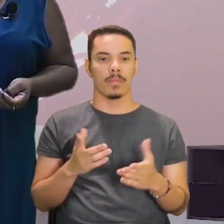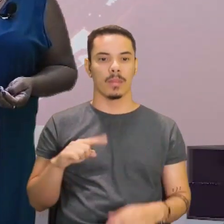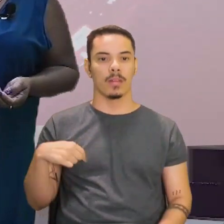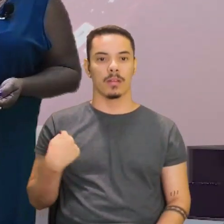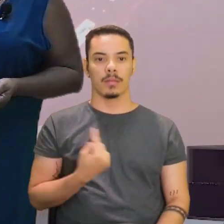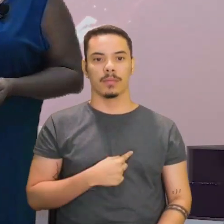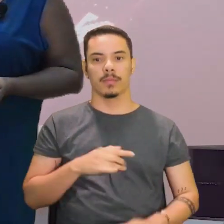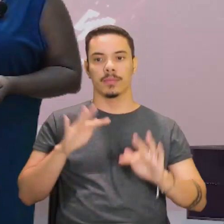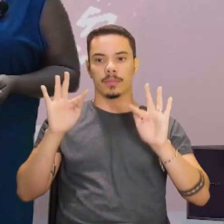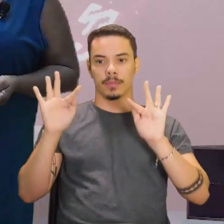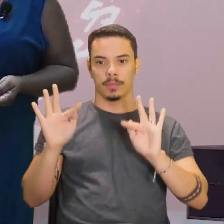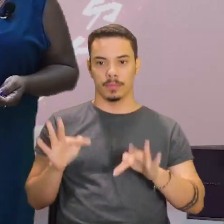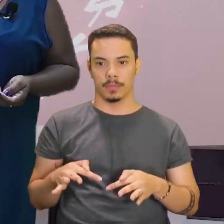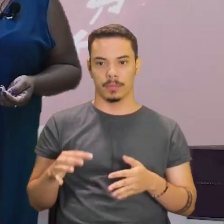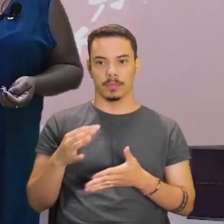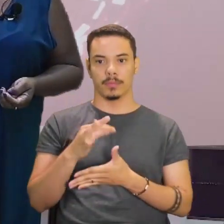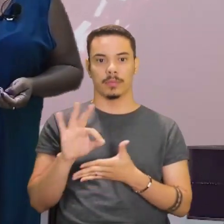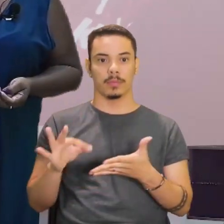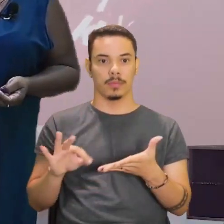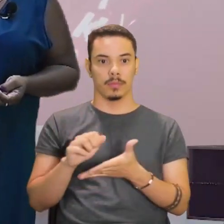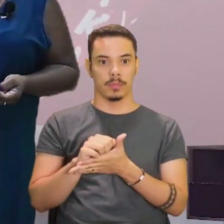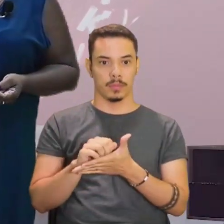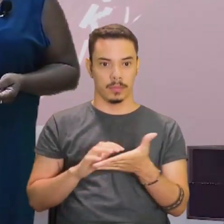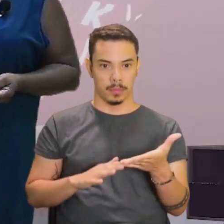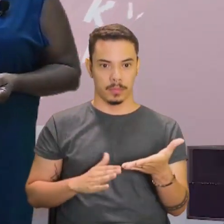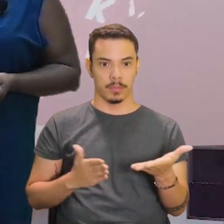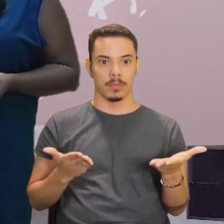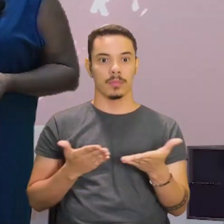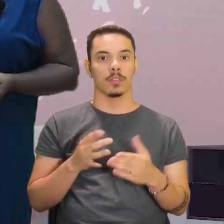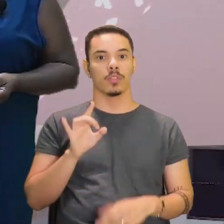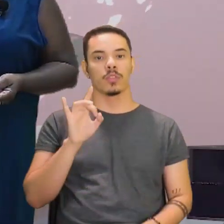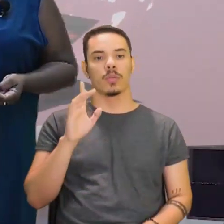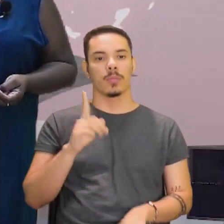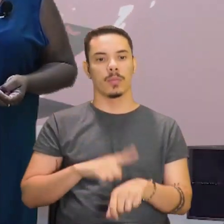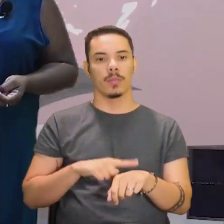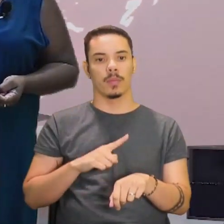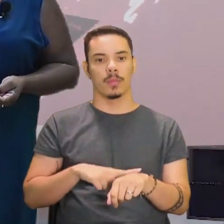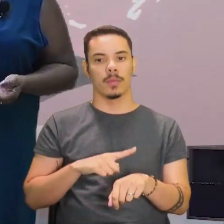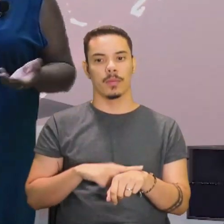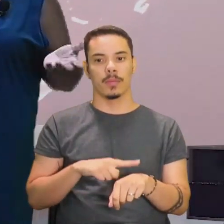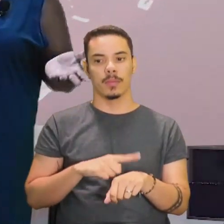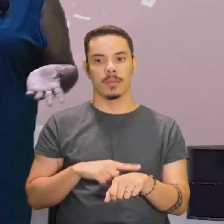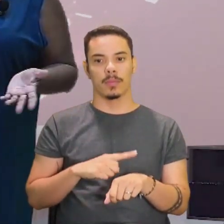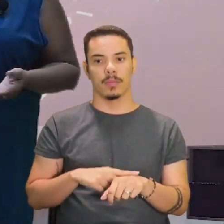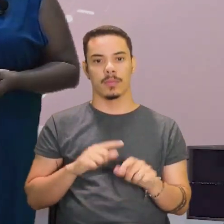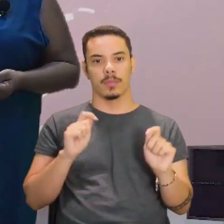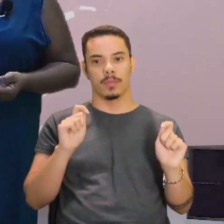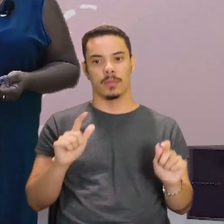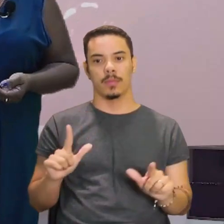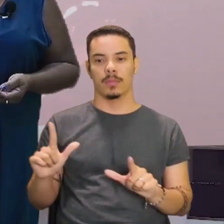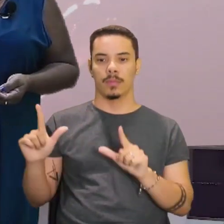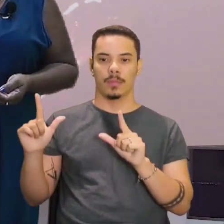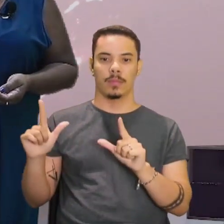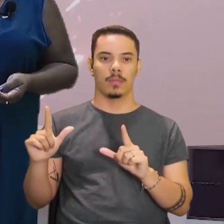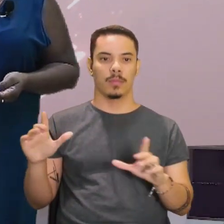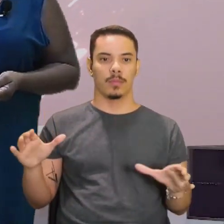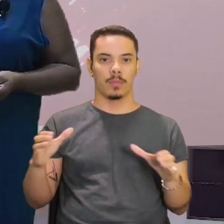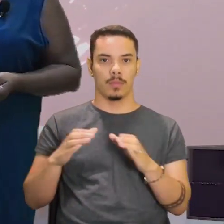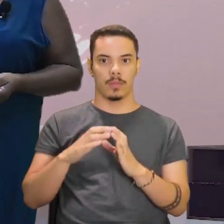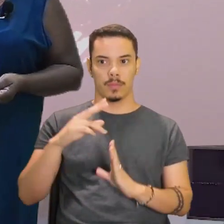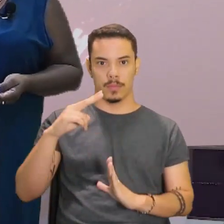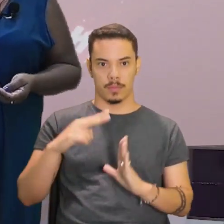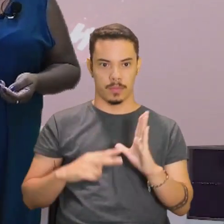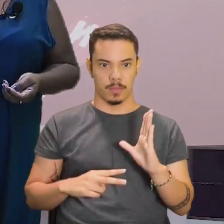gente aqui encerra a correção da atividade. E agora, nós vamos para aquele momento, amadinha, deleite, que é o clube de